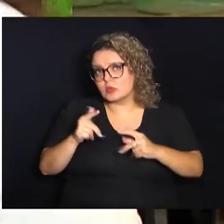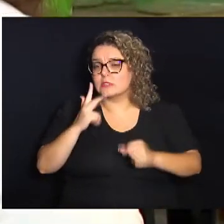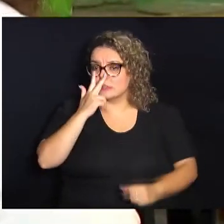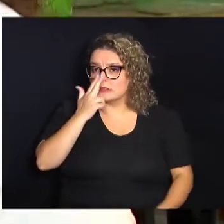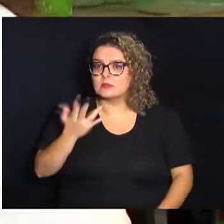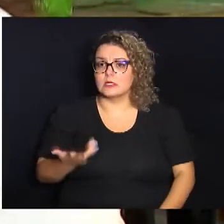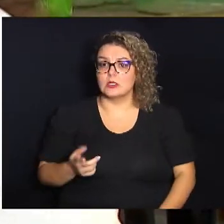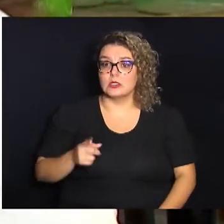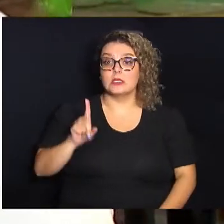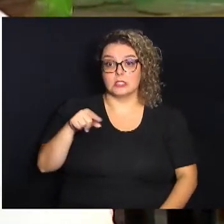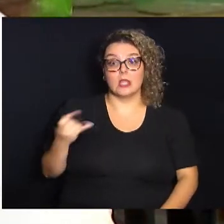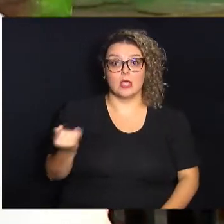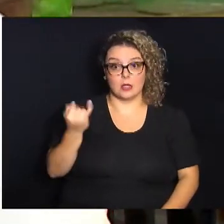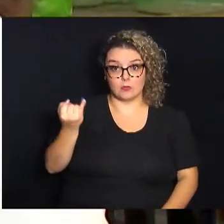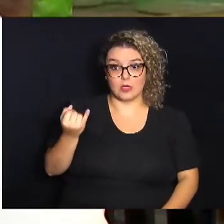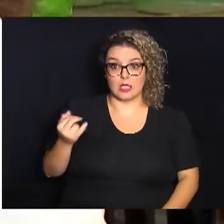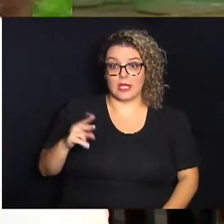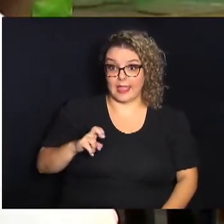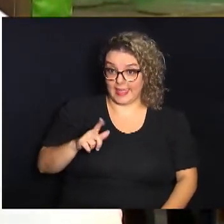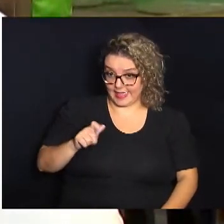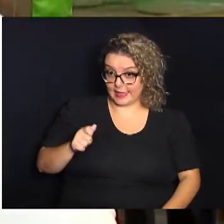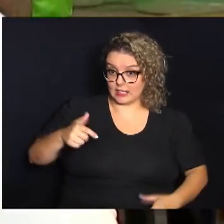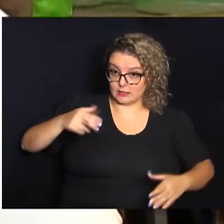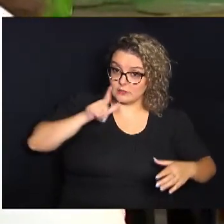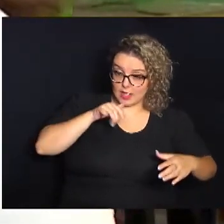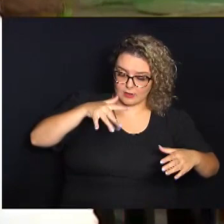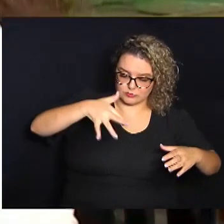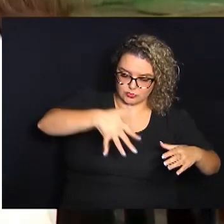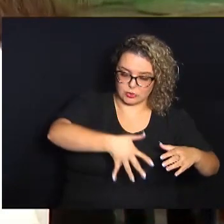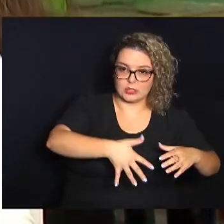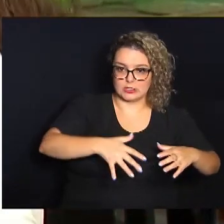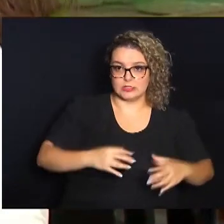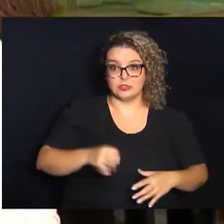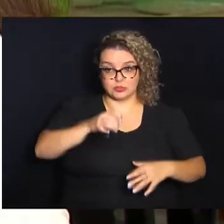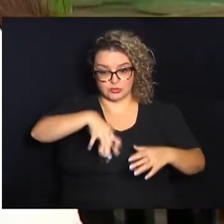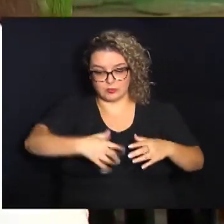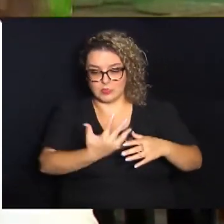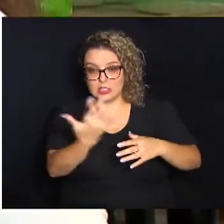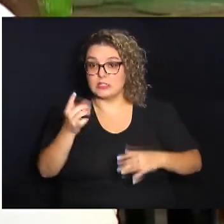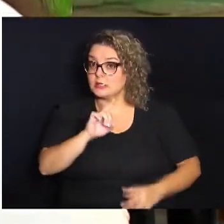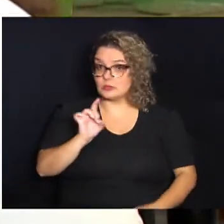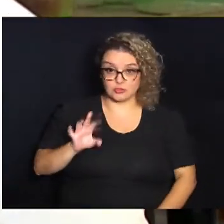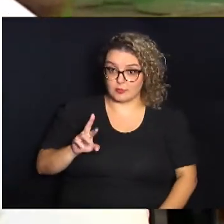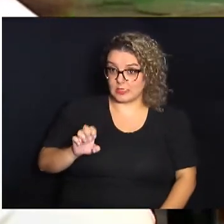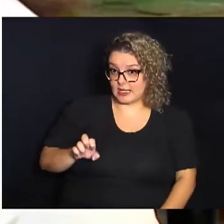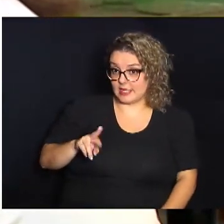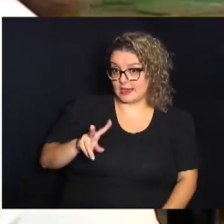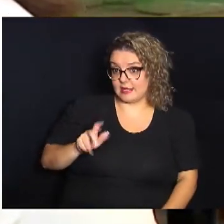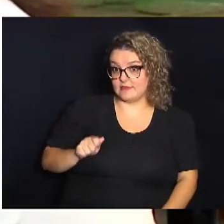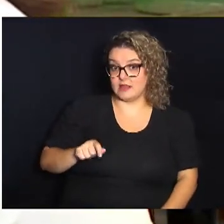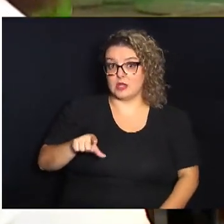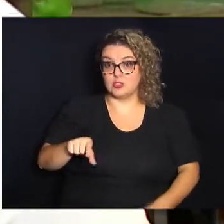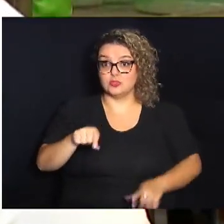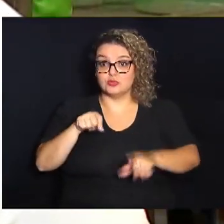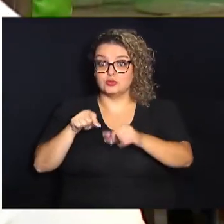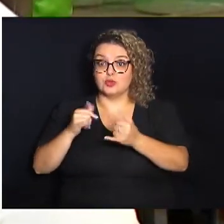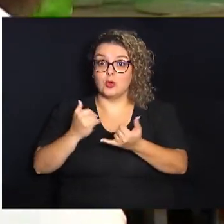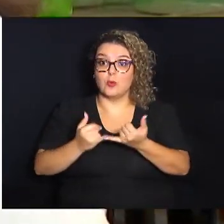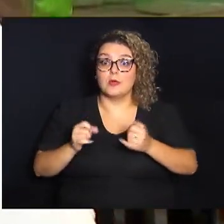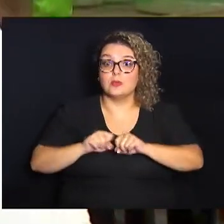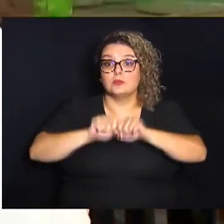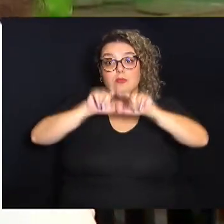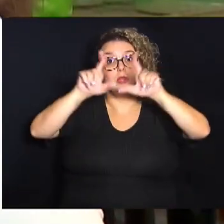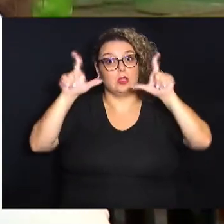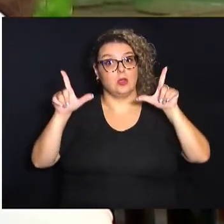bem importante sobre regas de planta, no geral, isso não somente para ervas, é escolher sempre o período da manhã